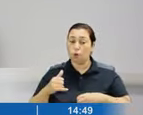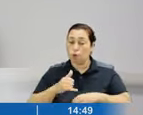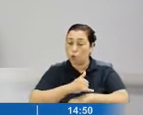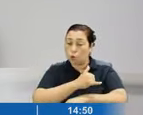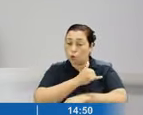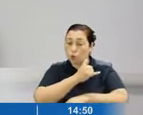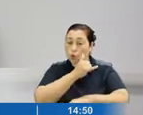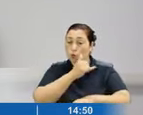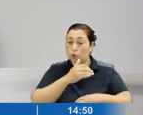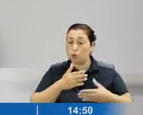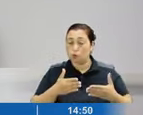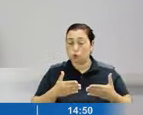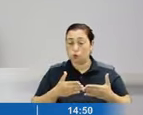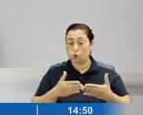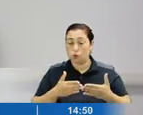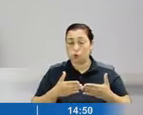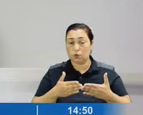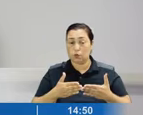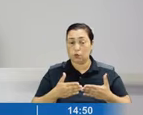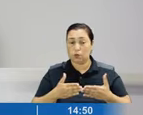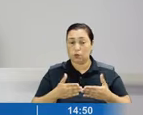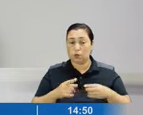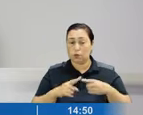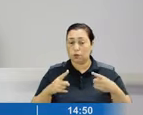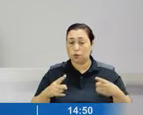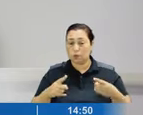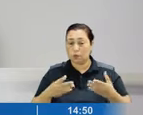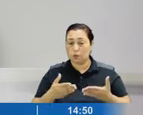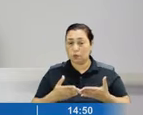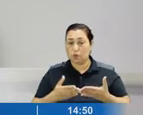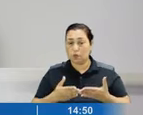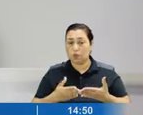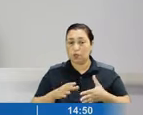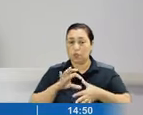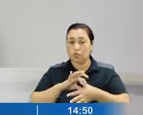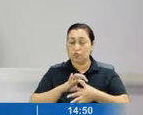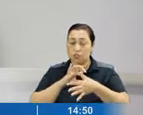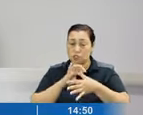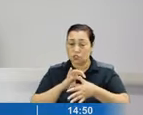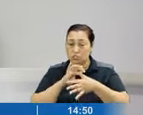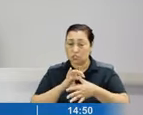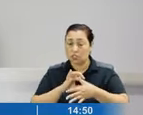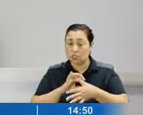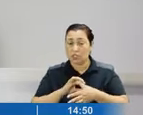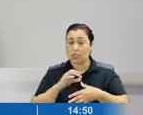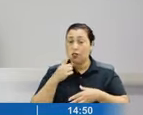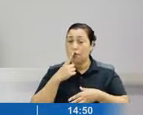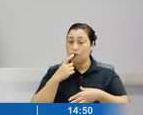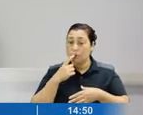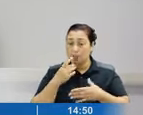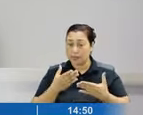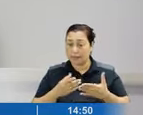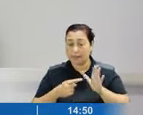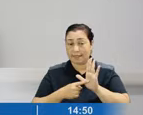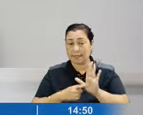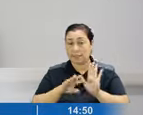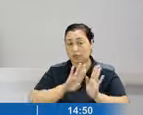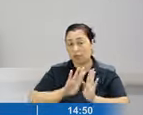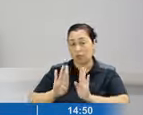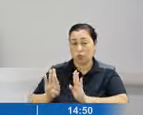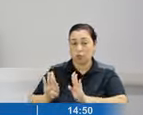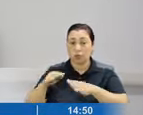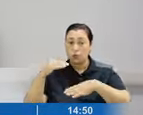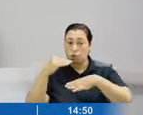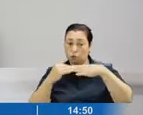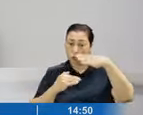o sedentarismo e o consumo maior, o consumo exagerado de carne vermelha. Aqui na coluna ao lado, a gente tem o que a gente chama de